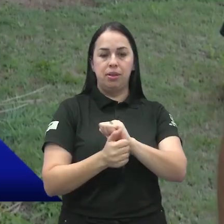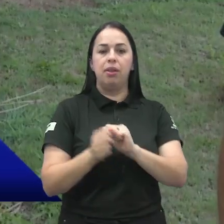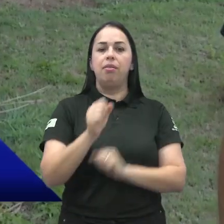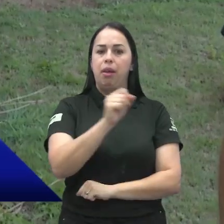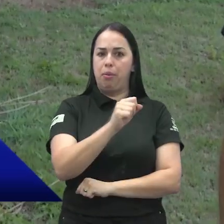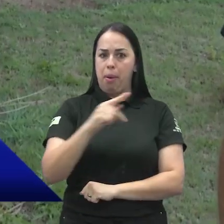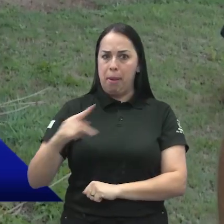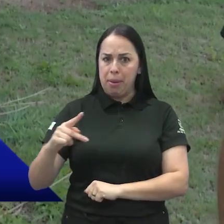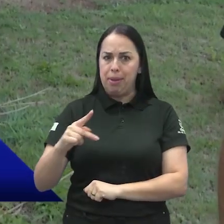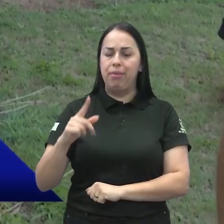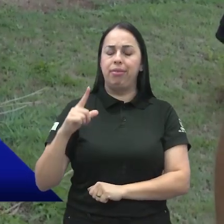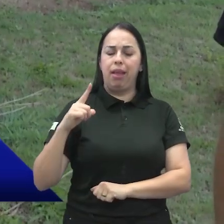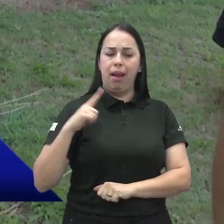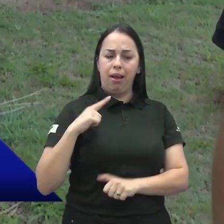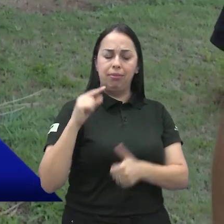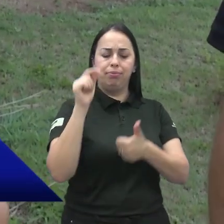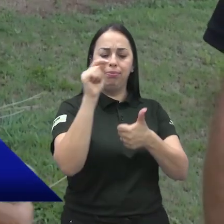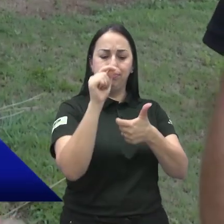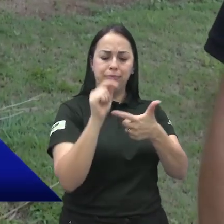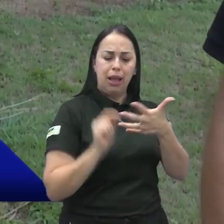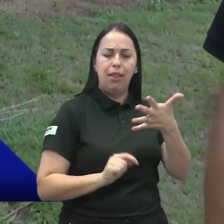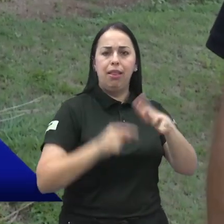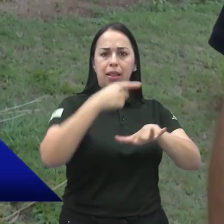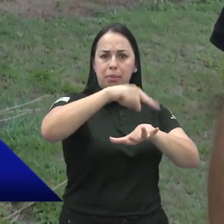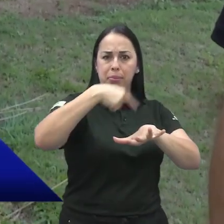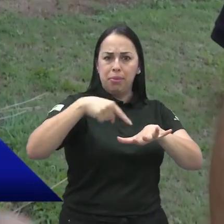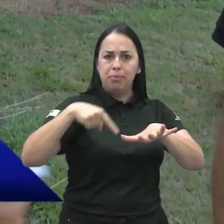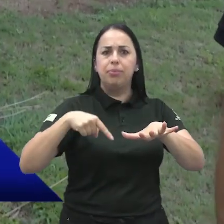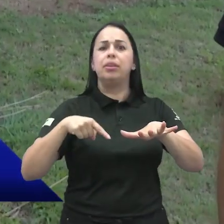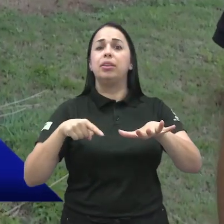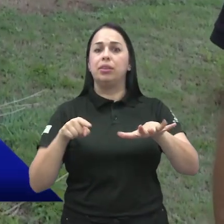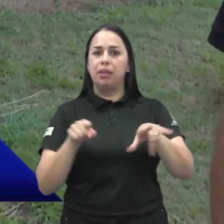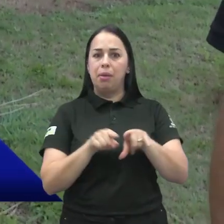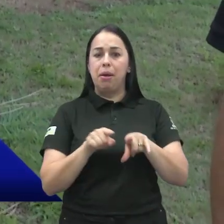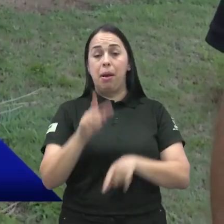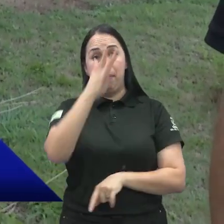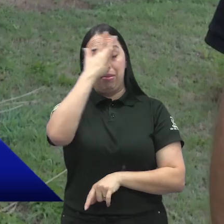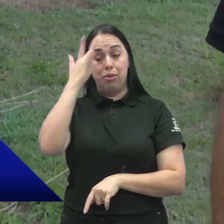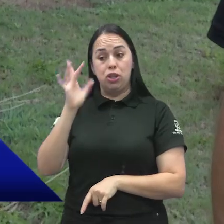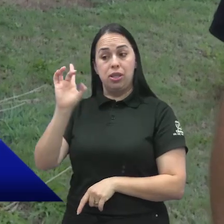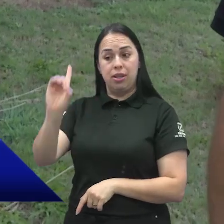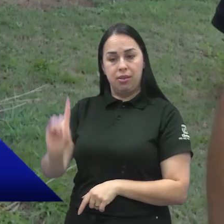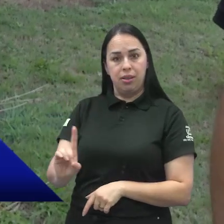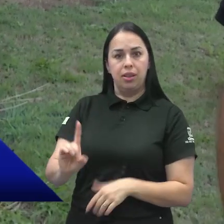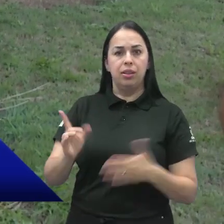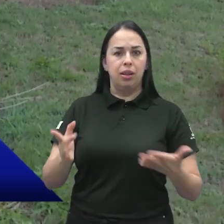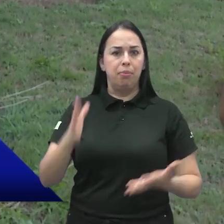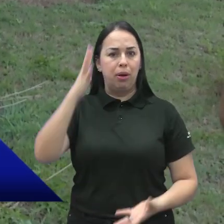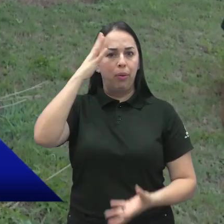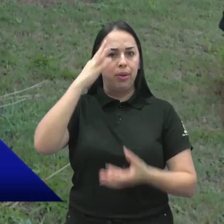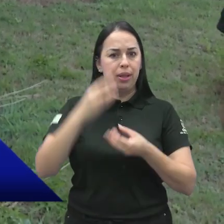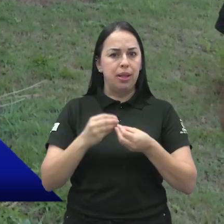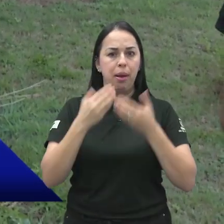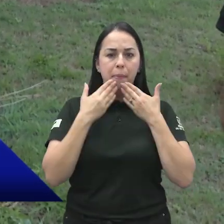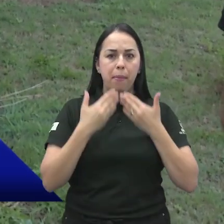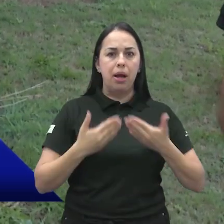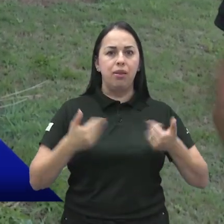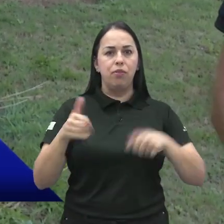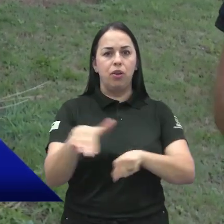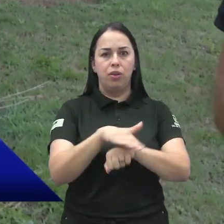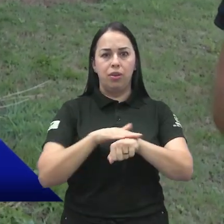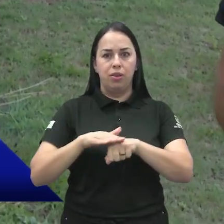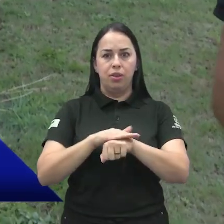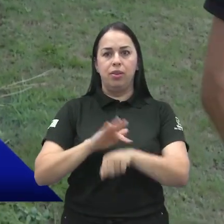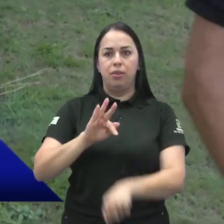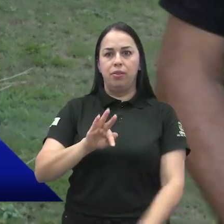aplicativo que tem diversas modalidades para os municípios participarem, tem também para pessoas com deficiência. E para a gente entender melhor como é que funciona,